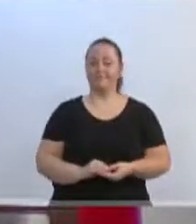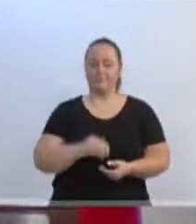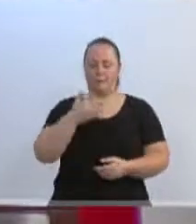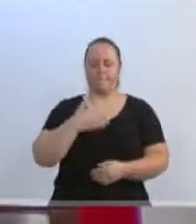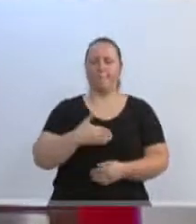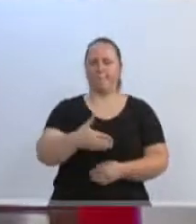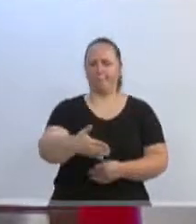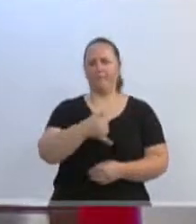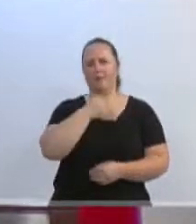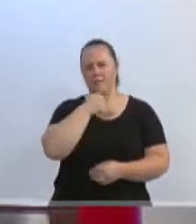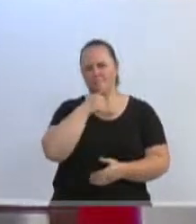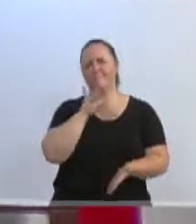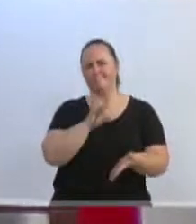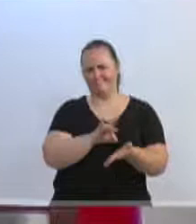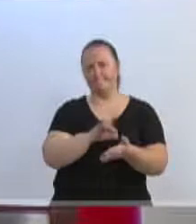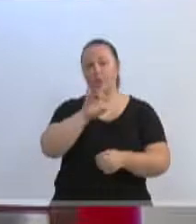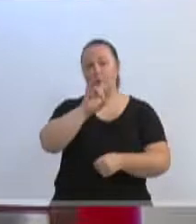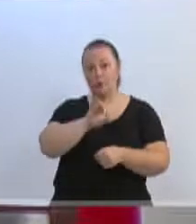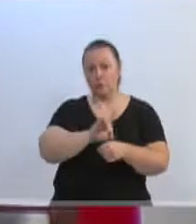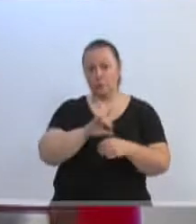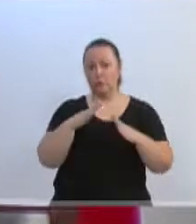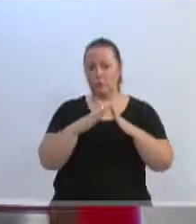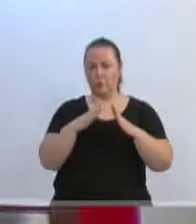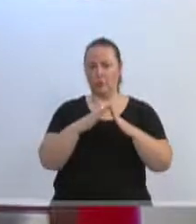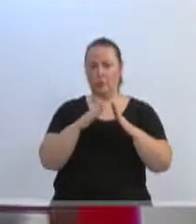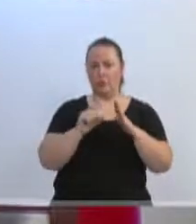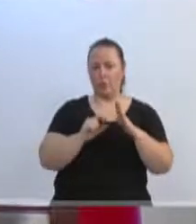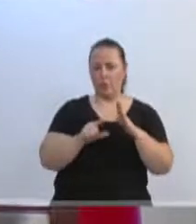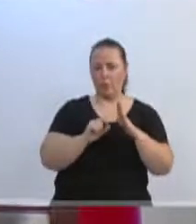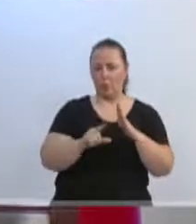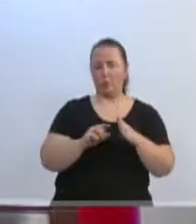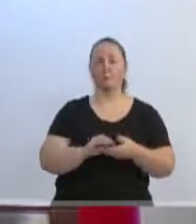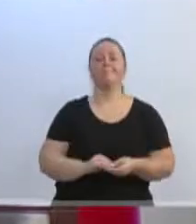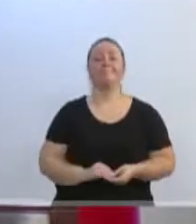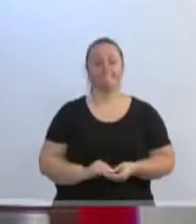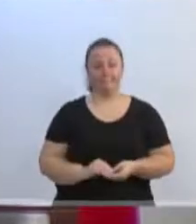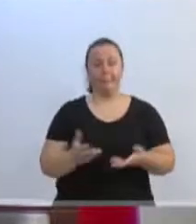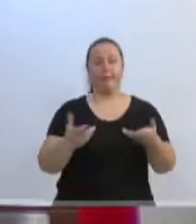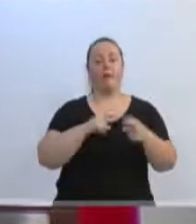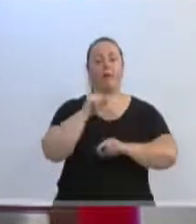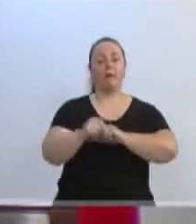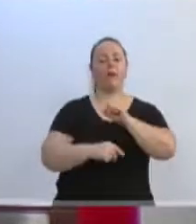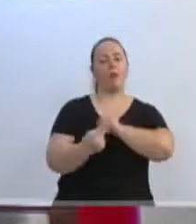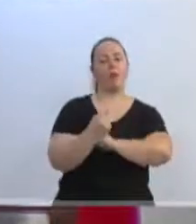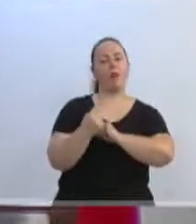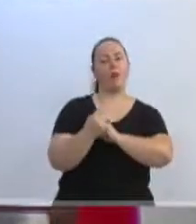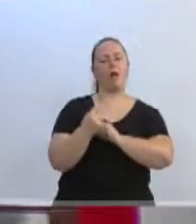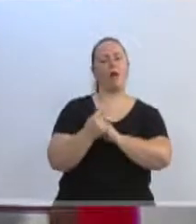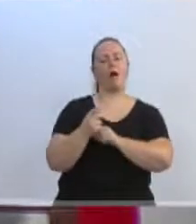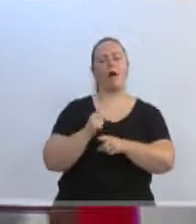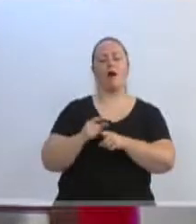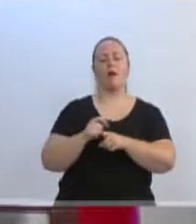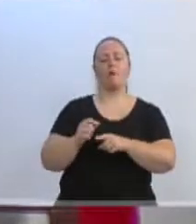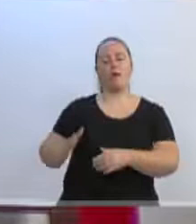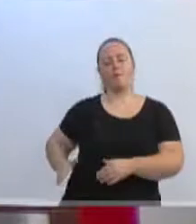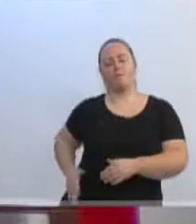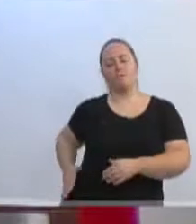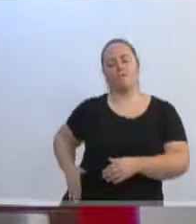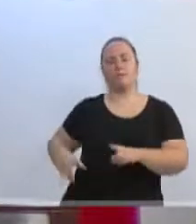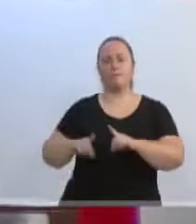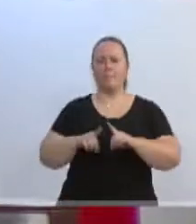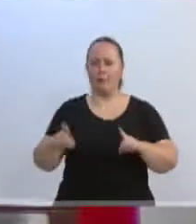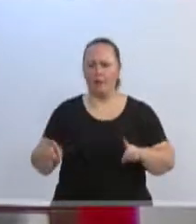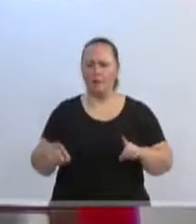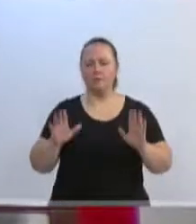os proprietários dos imóveis, eles querem resguardar os bolsos deles e eles acabam esquecendo que, infelizmente, o